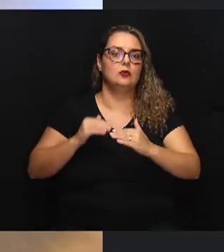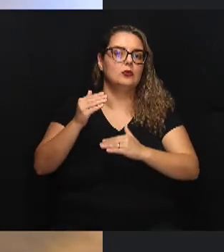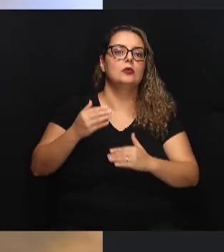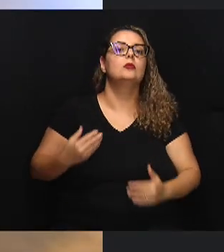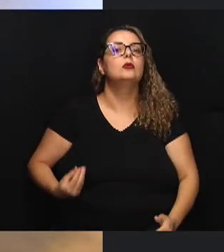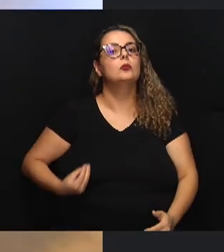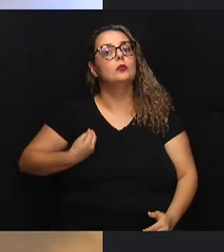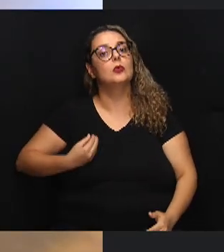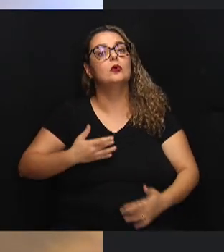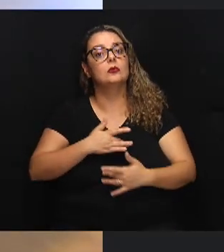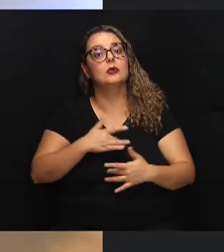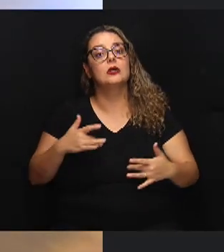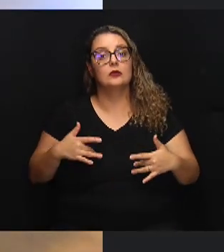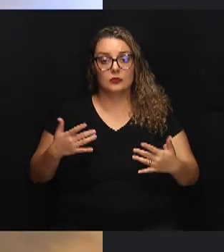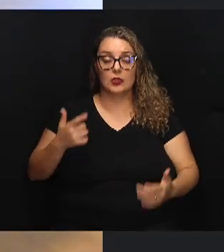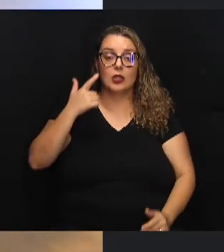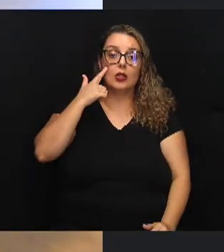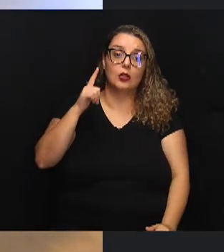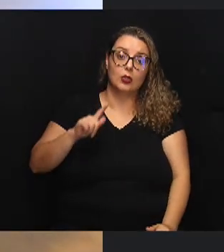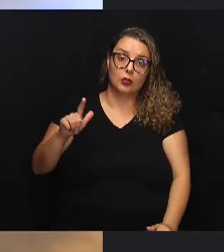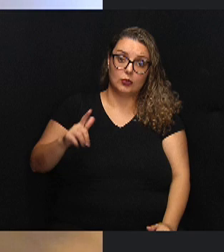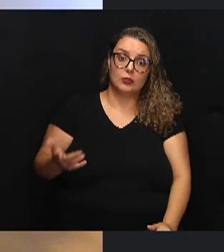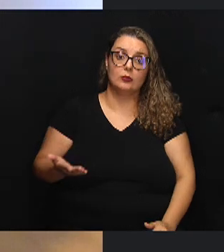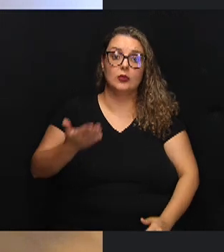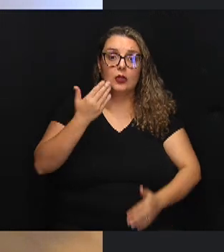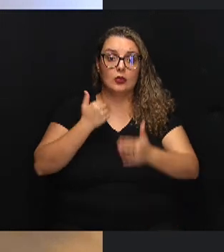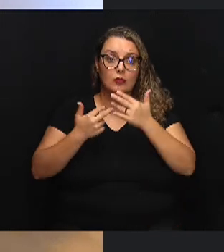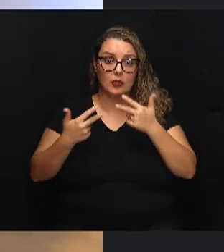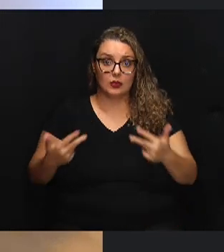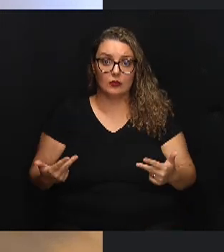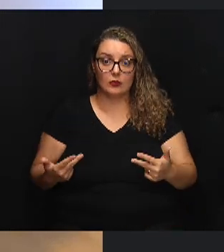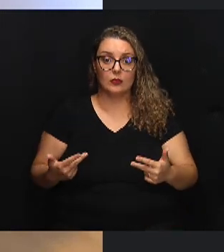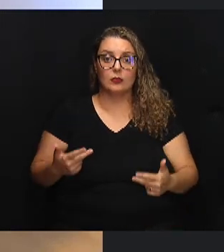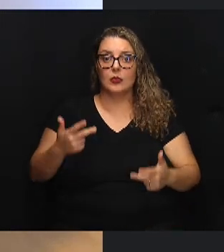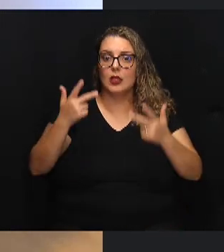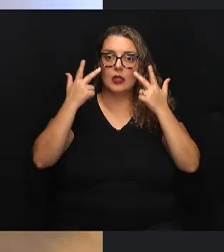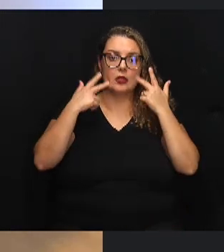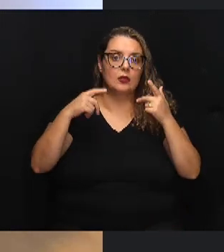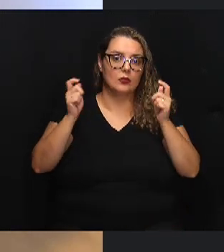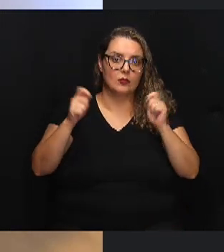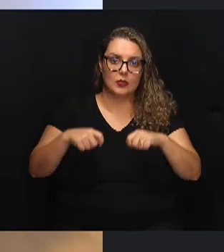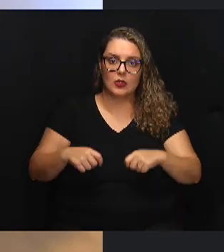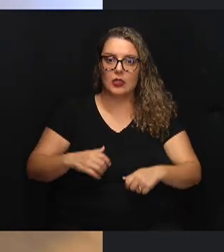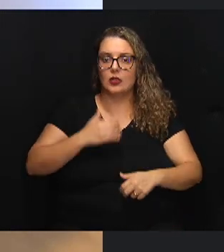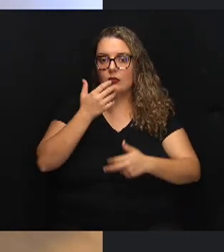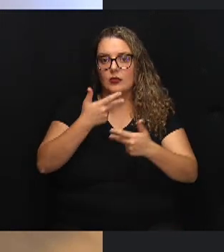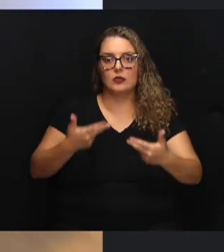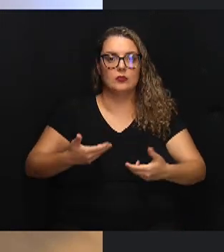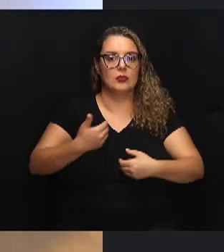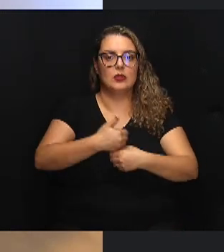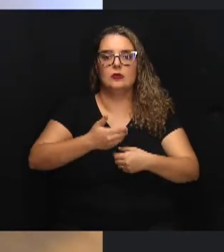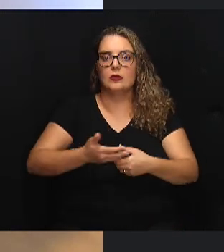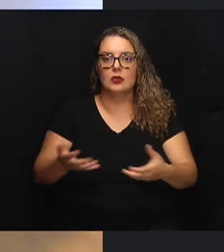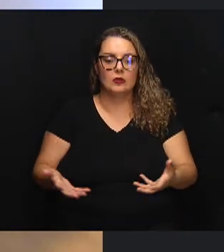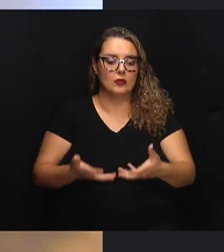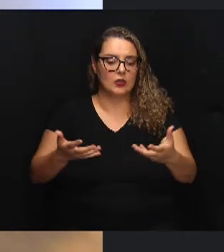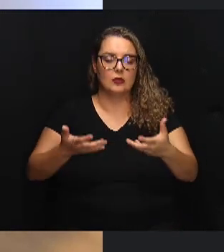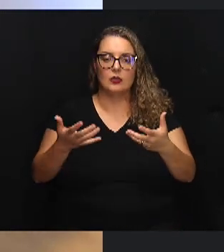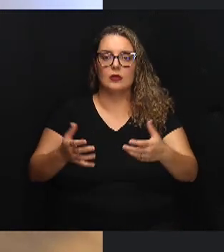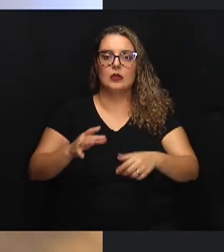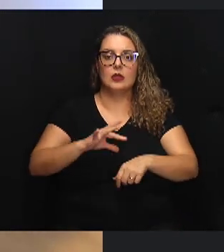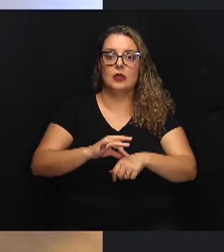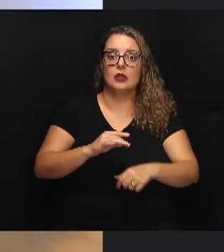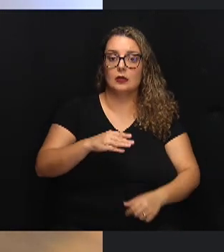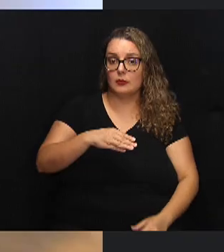vida saudável e, claro, gente, alimentação o mais natural possível, rica em frutas, verduras, legumes, carnes